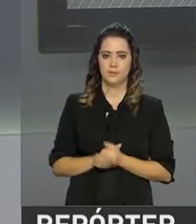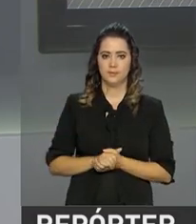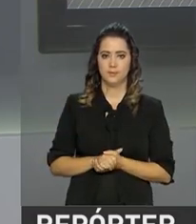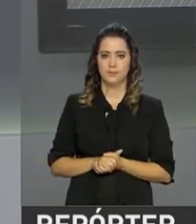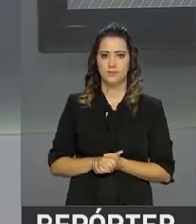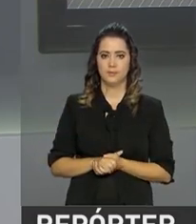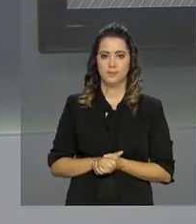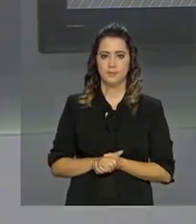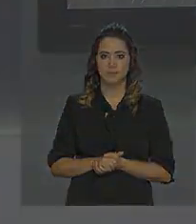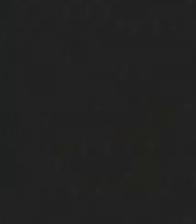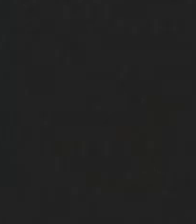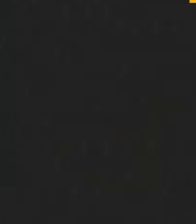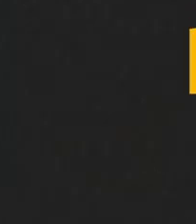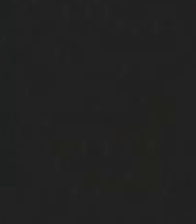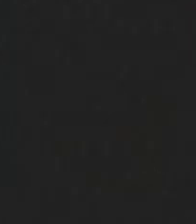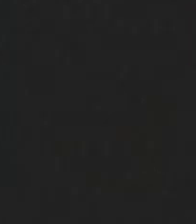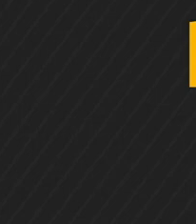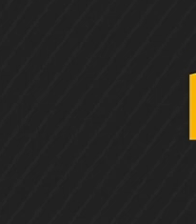federal